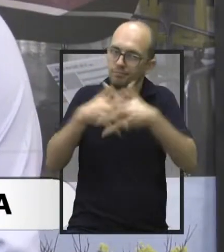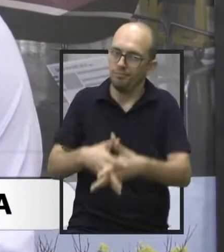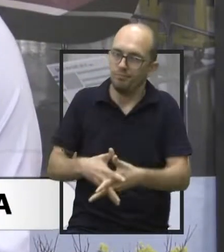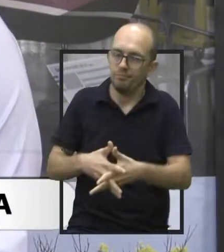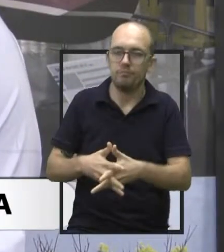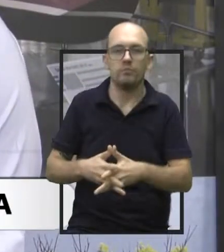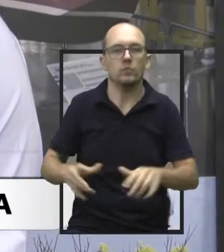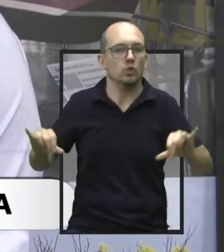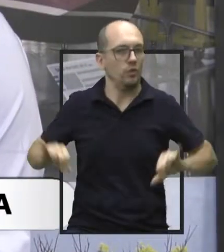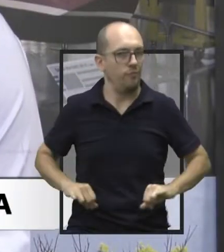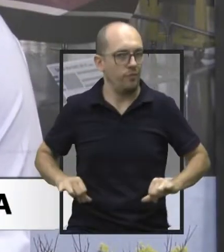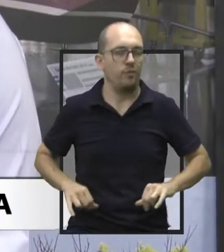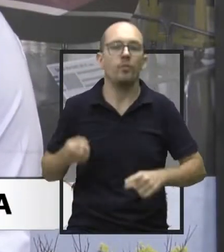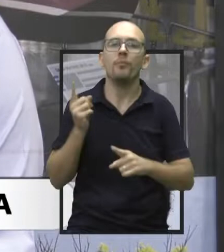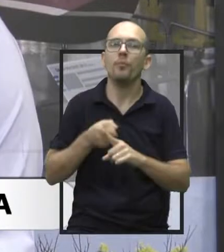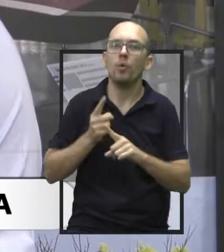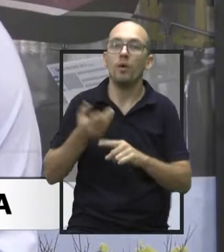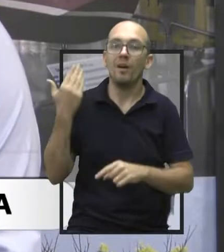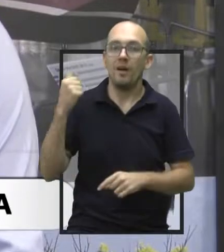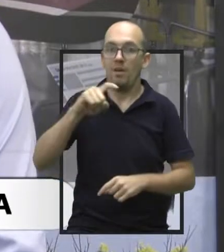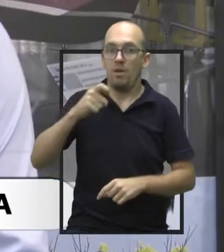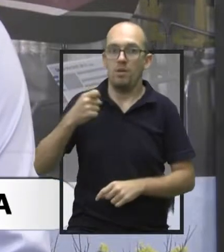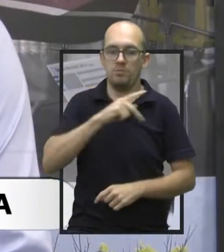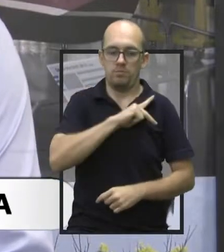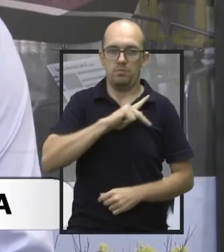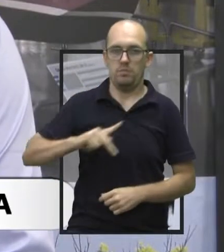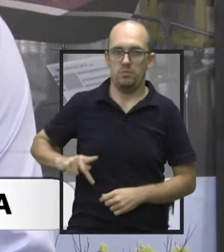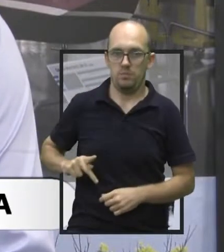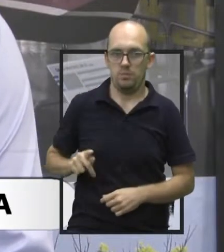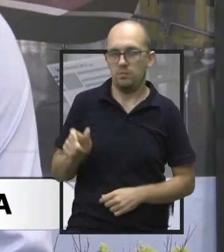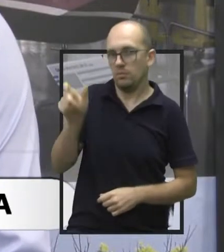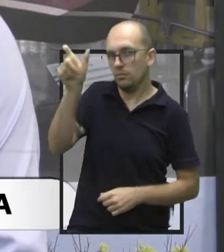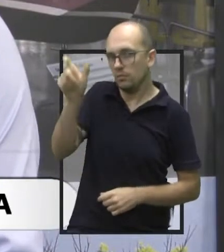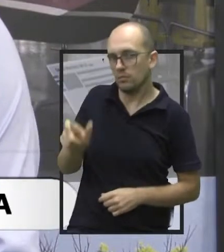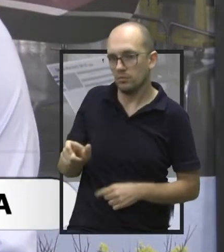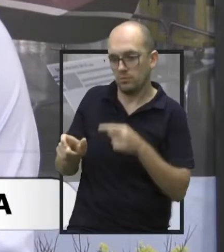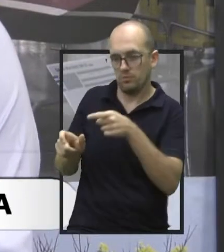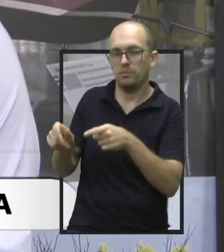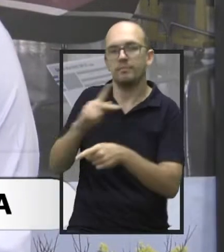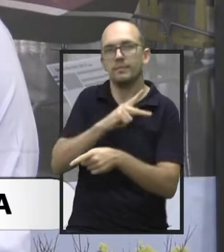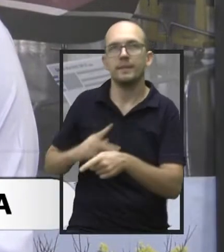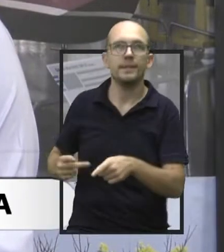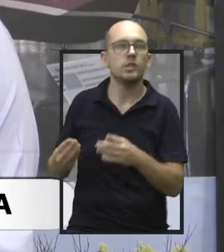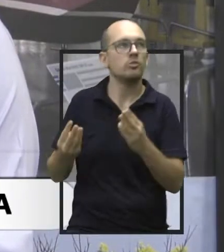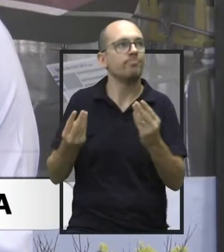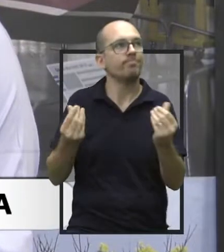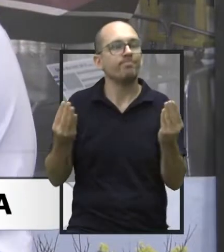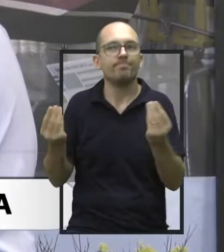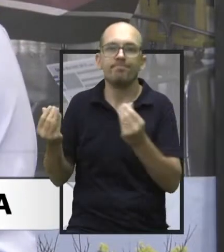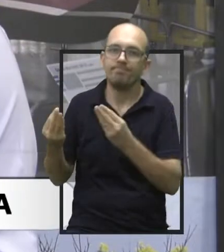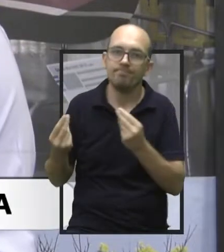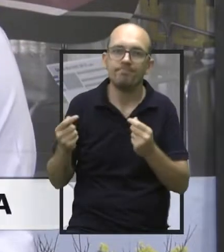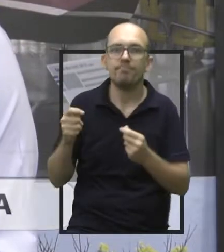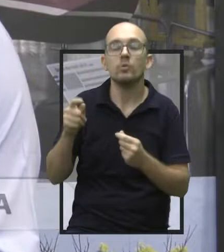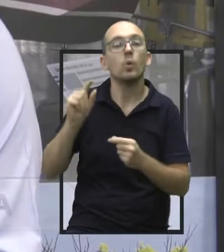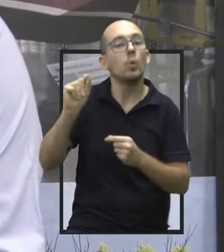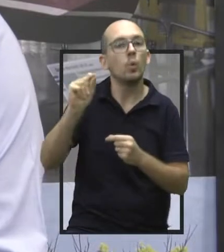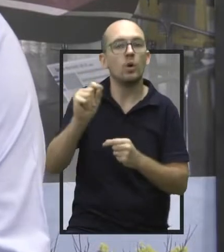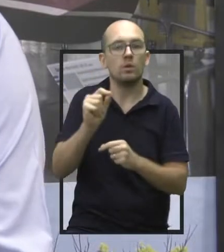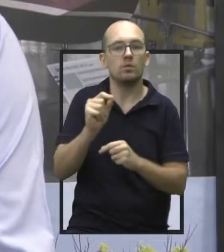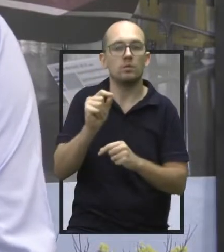Sofreu que a diretoria passada, o presidente, ele, vamos dizer assim, desviou